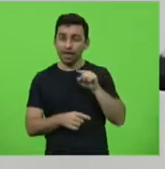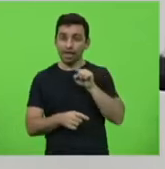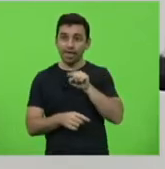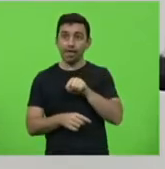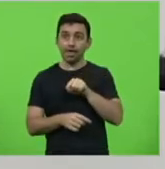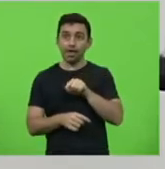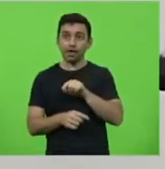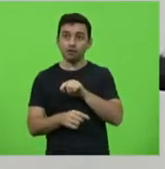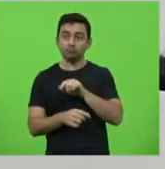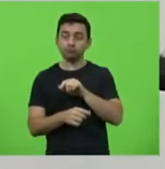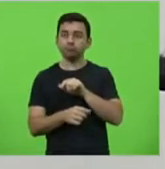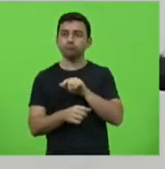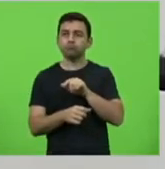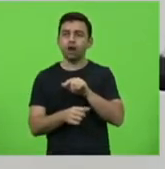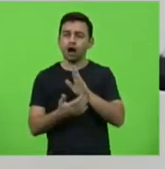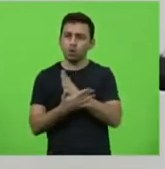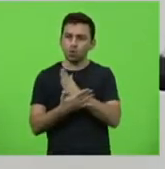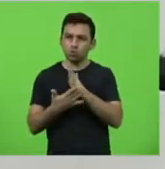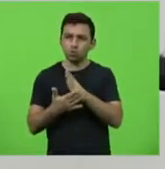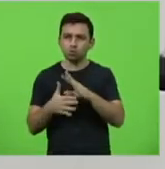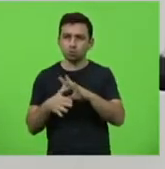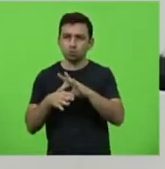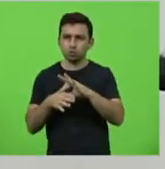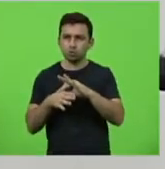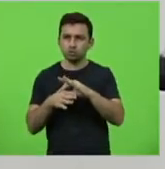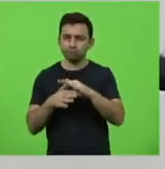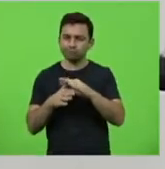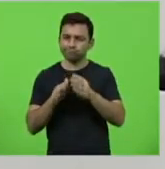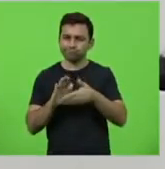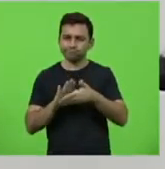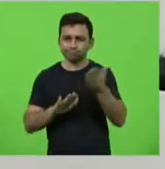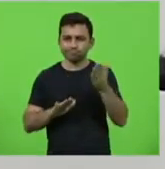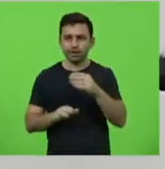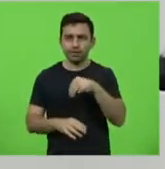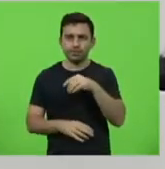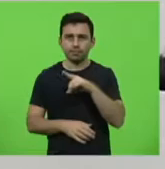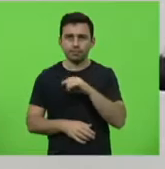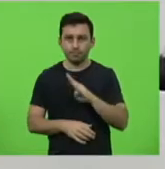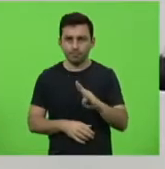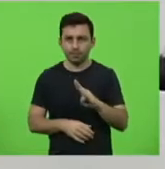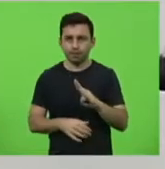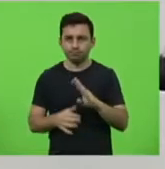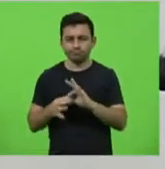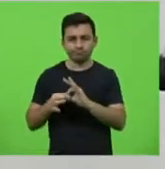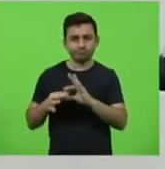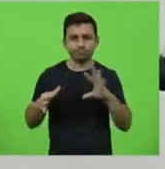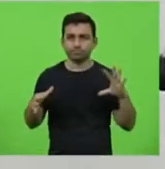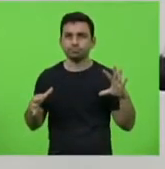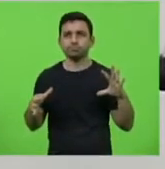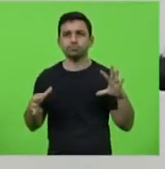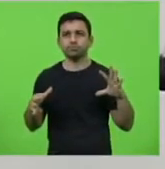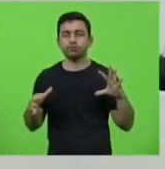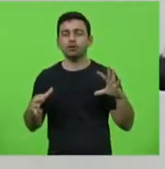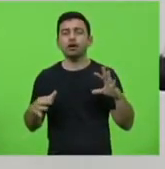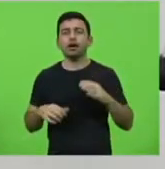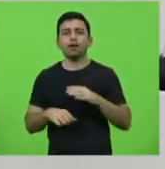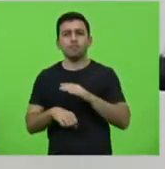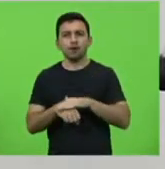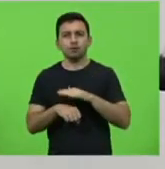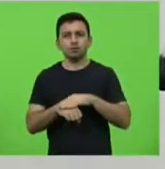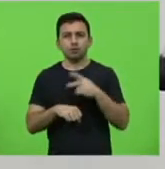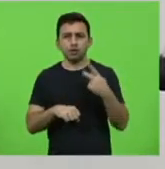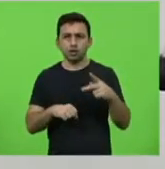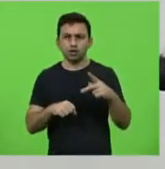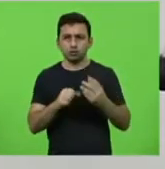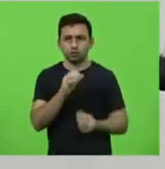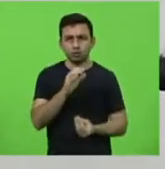algumas lideranças, saíram do MDB junto de todo o poder e as prerrogativas que tinham e